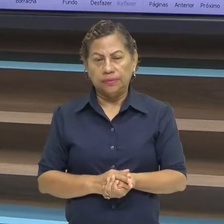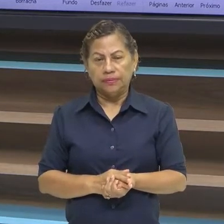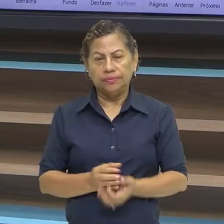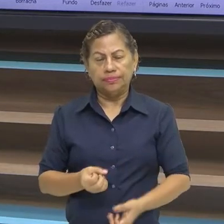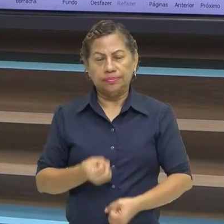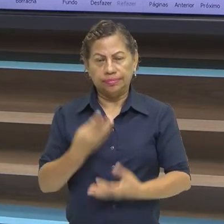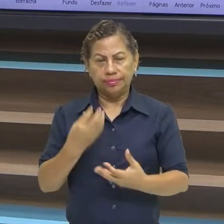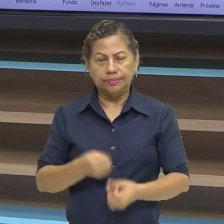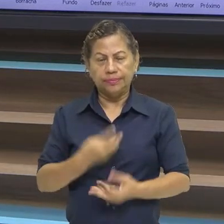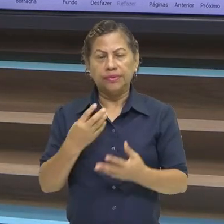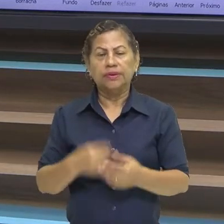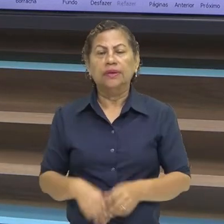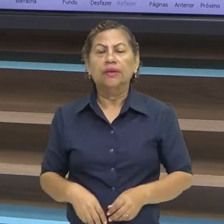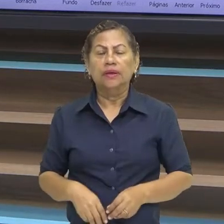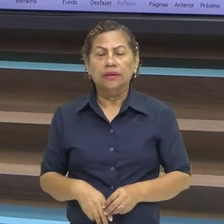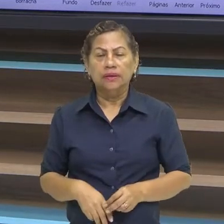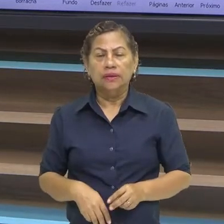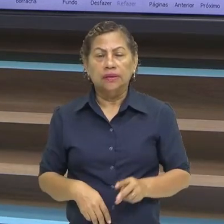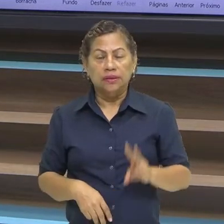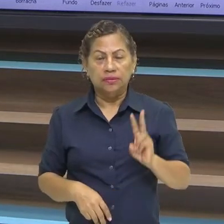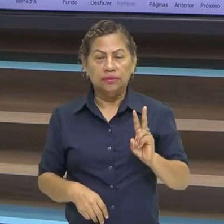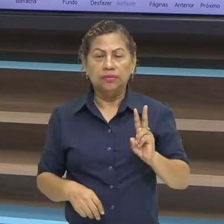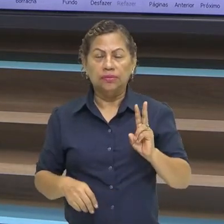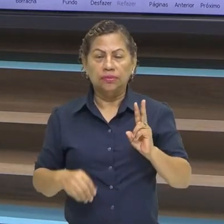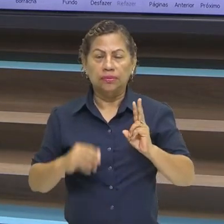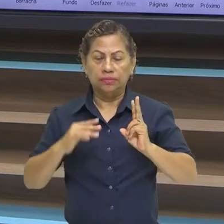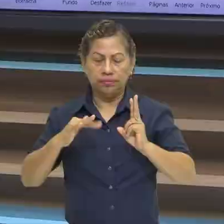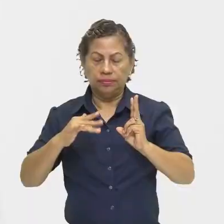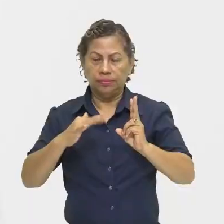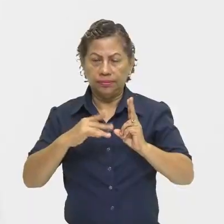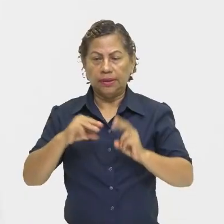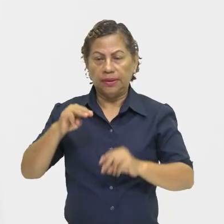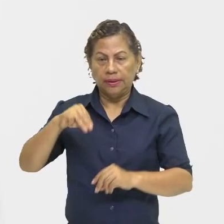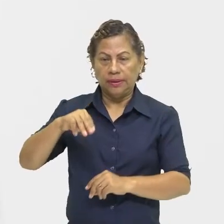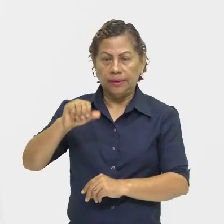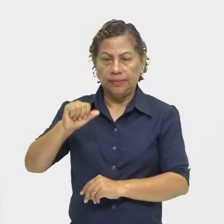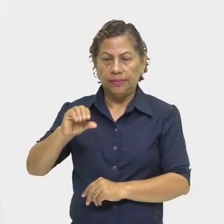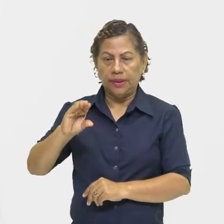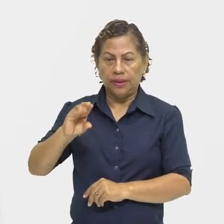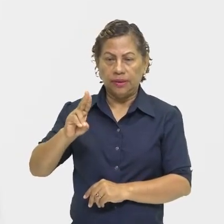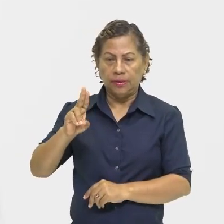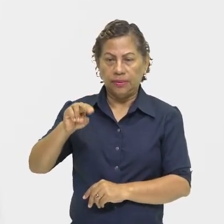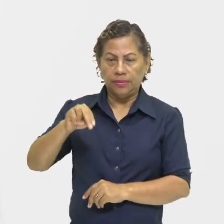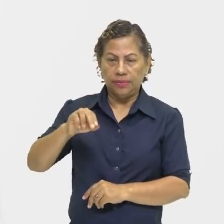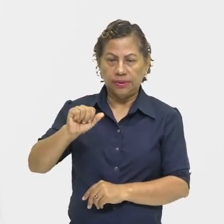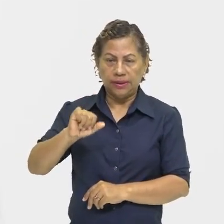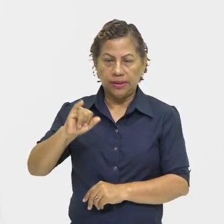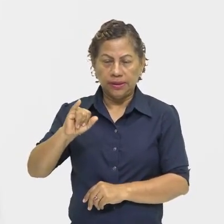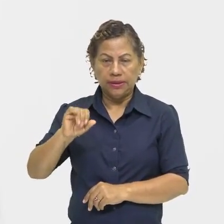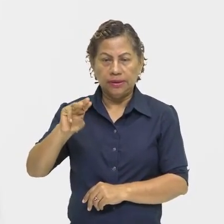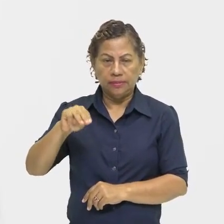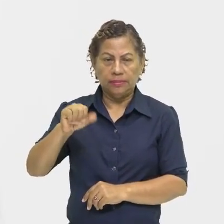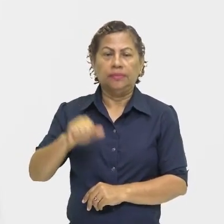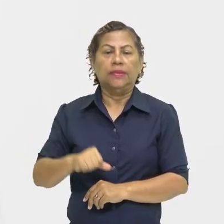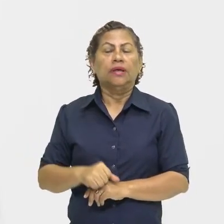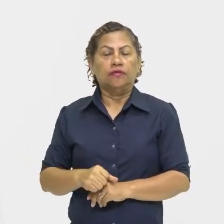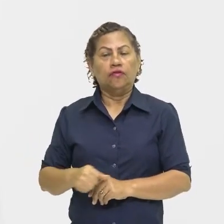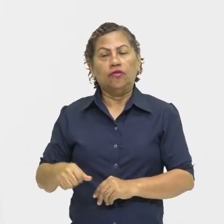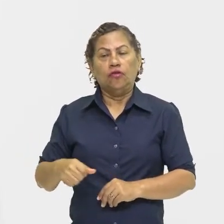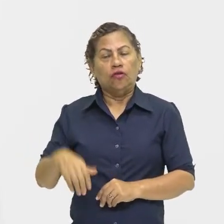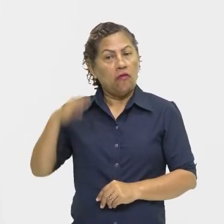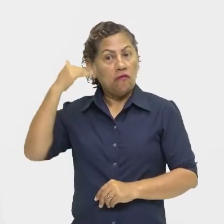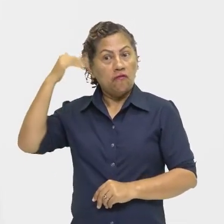estudou na última aula. Então, esse livro, ele foi escrito aí por Mário de Andrade, né, grande escritor